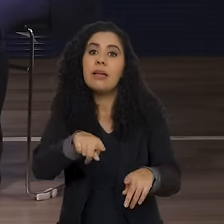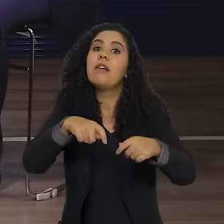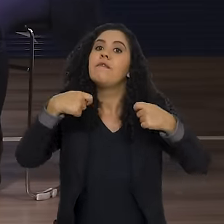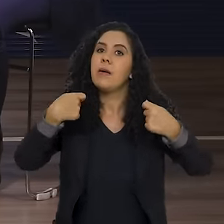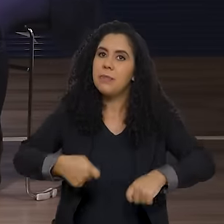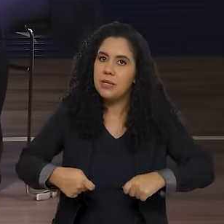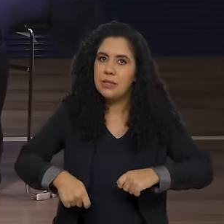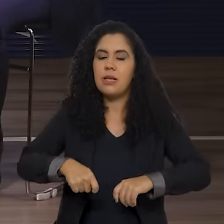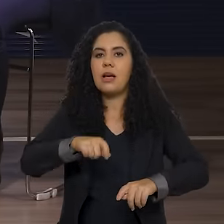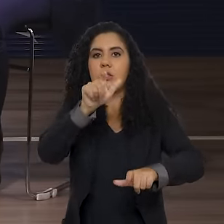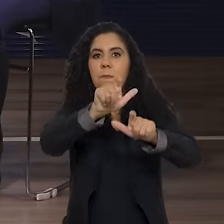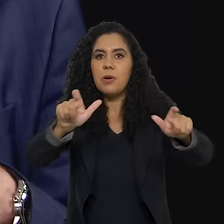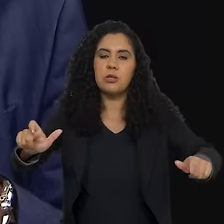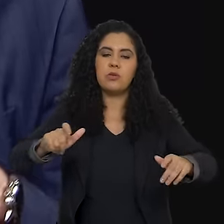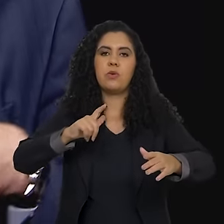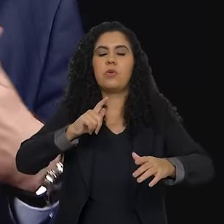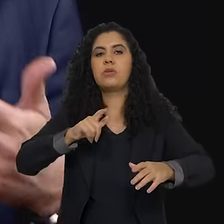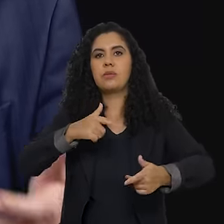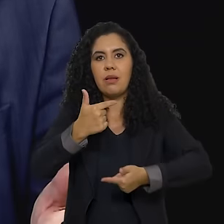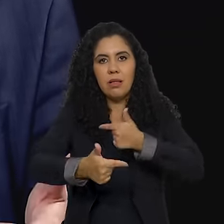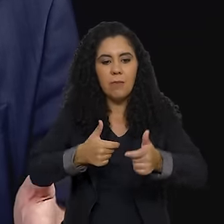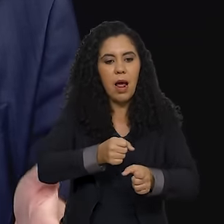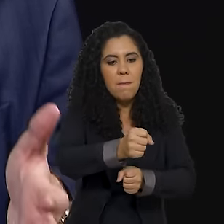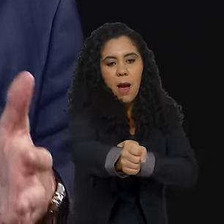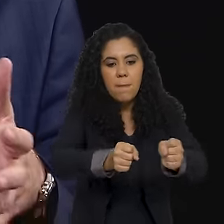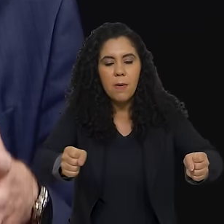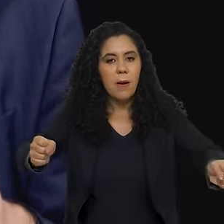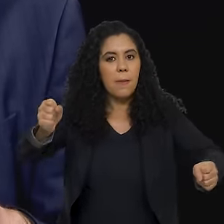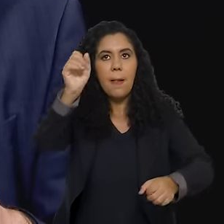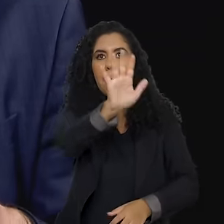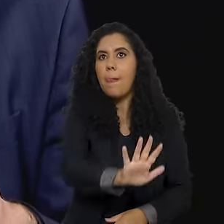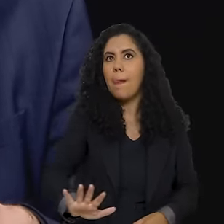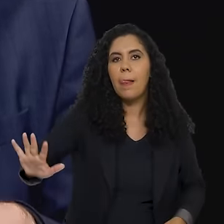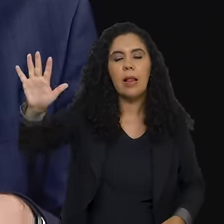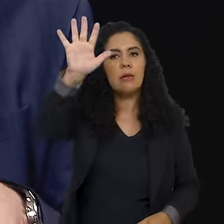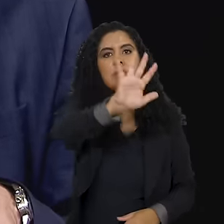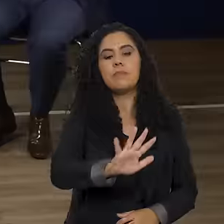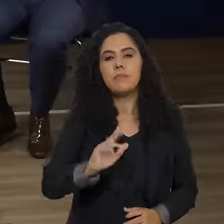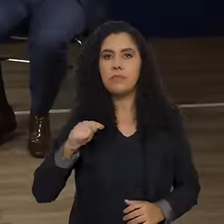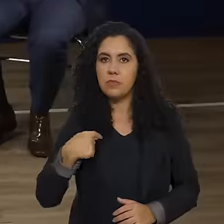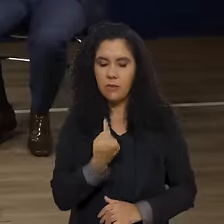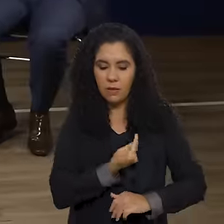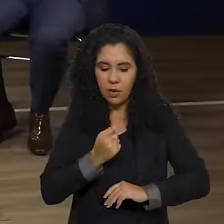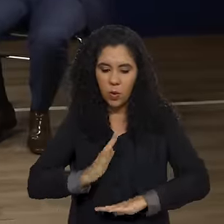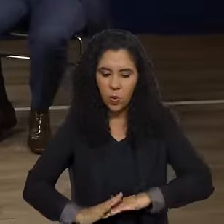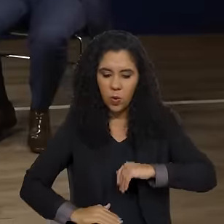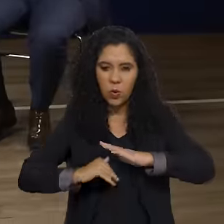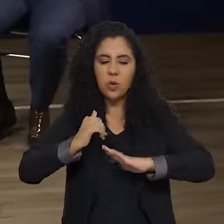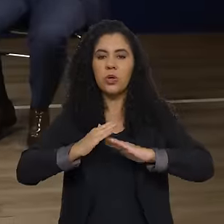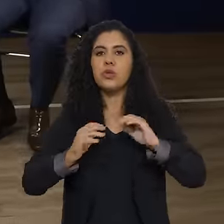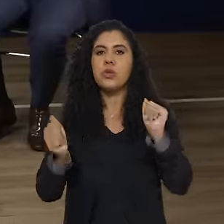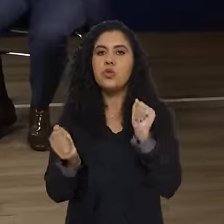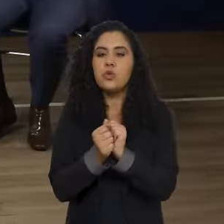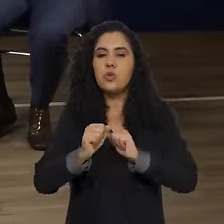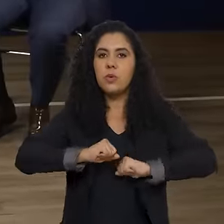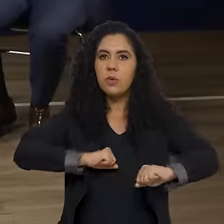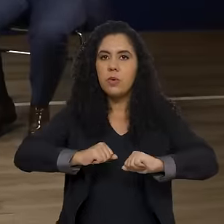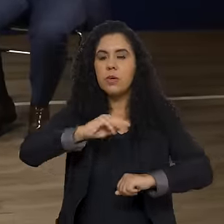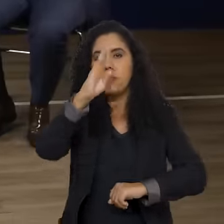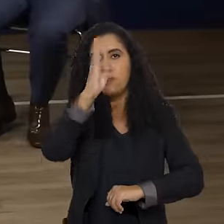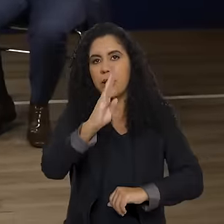precisar de mão de obra. Iguais a esse, tem milhares de investimentos acontecendo no Brasil e a gente está construindo com o Movimento